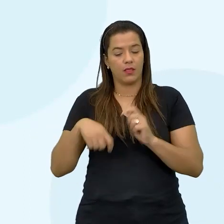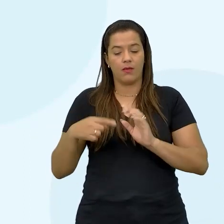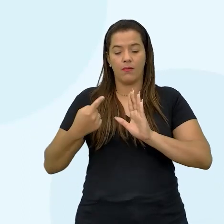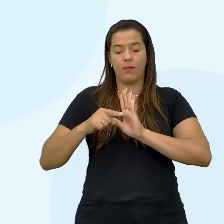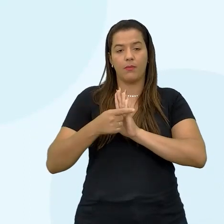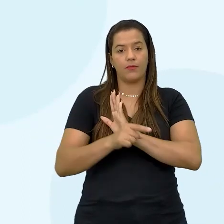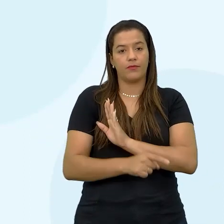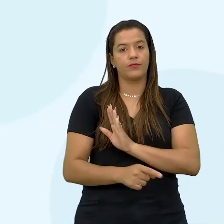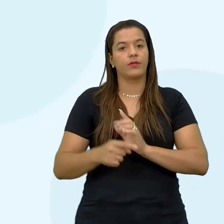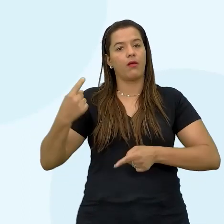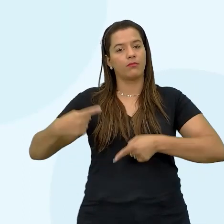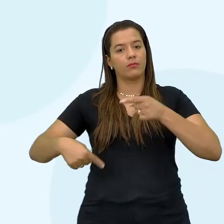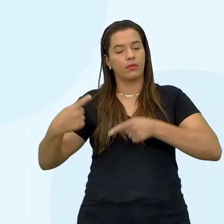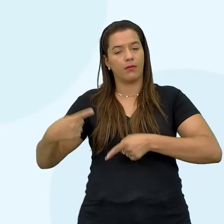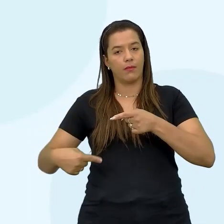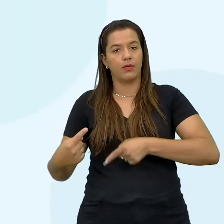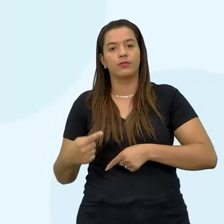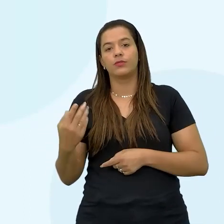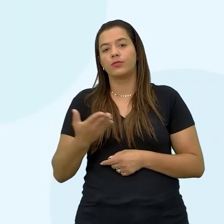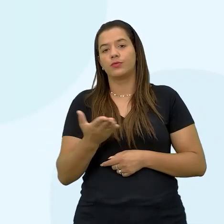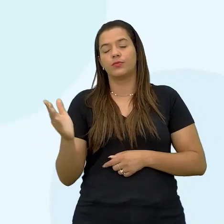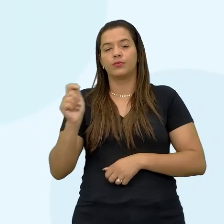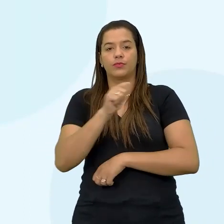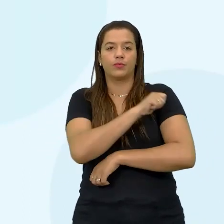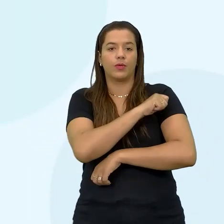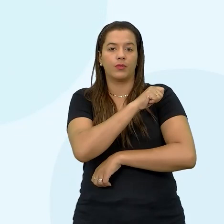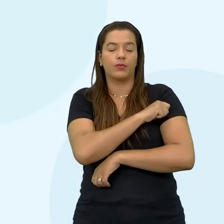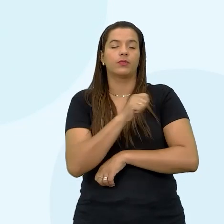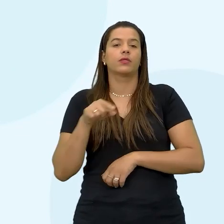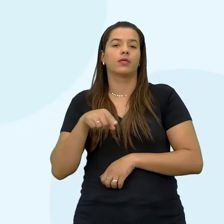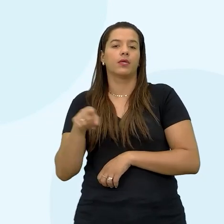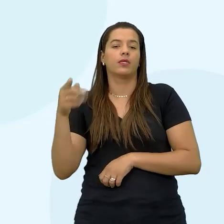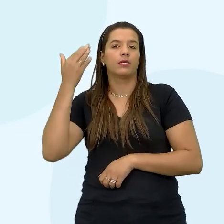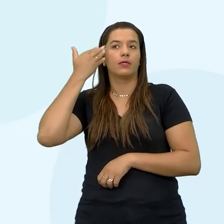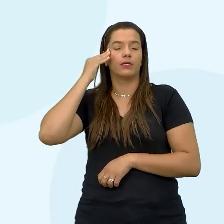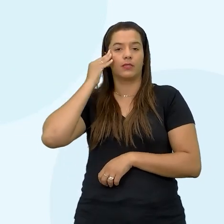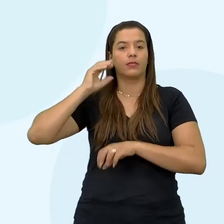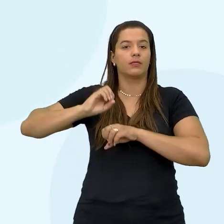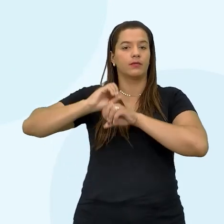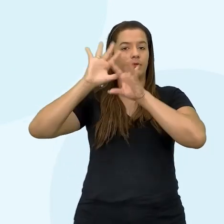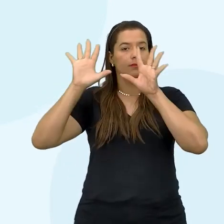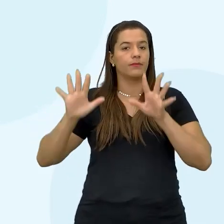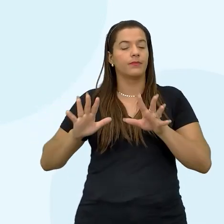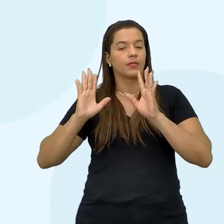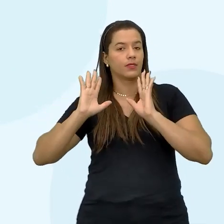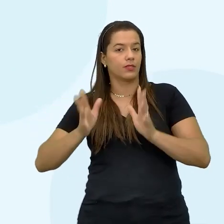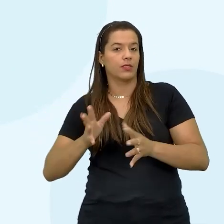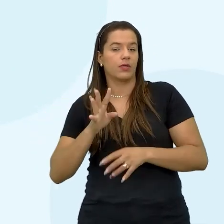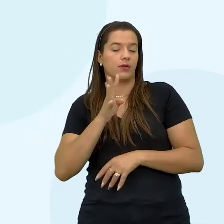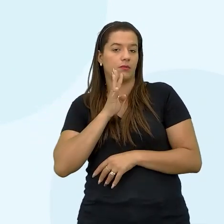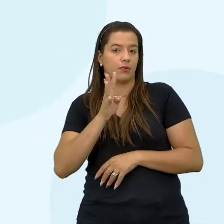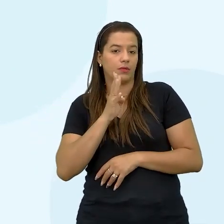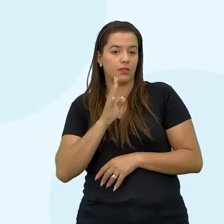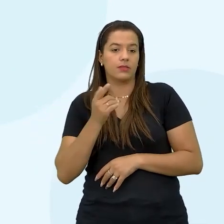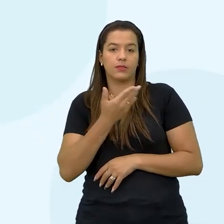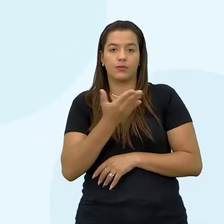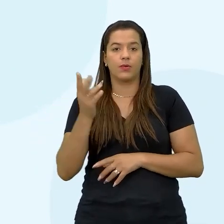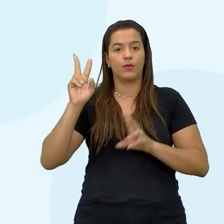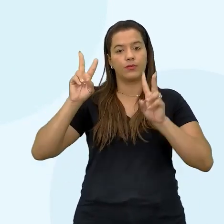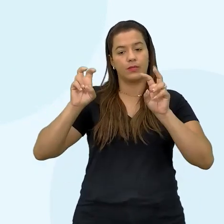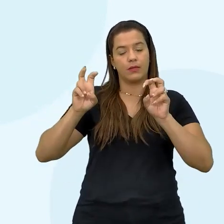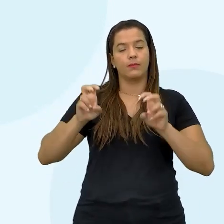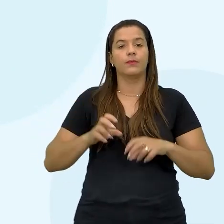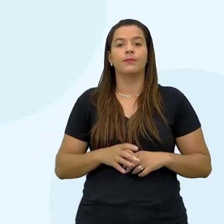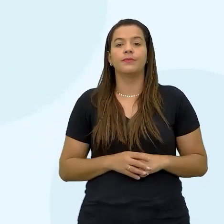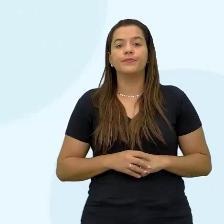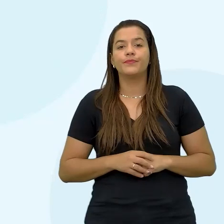com os estudantes a partir do momento que eles tiveram algum conhecimento, né, já sobre a ideia tratada e